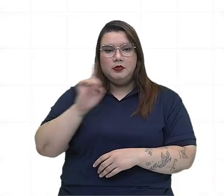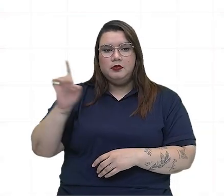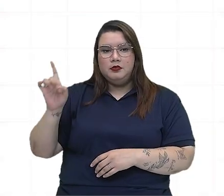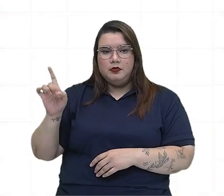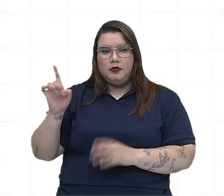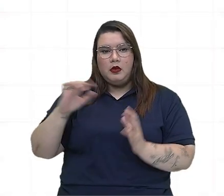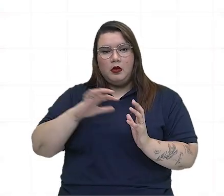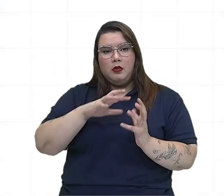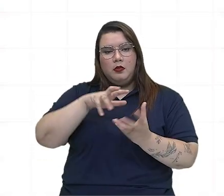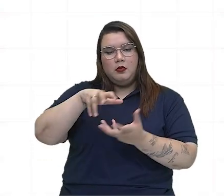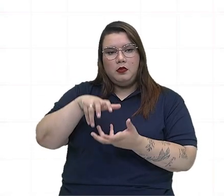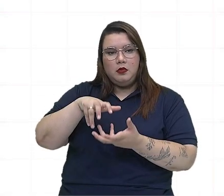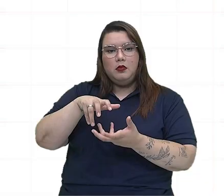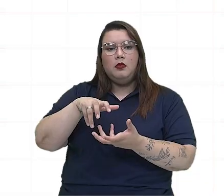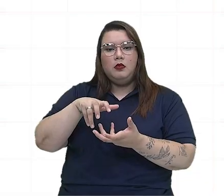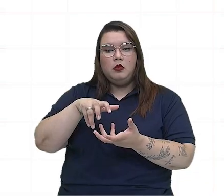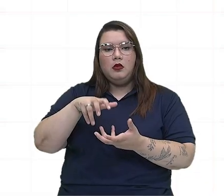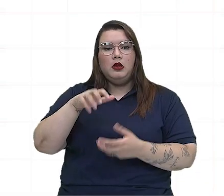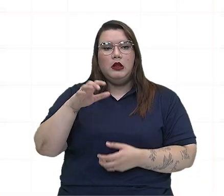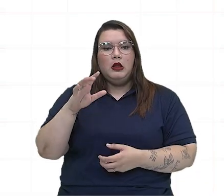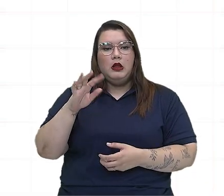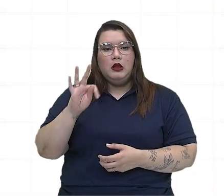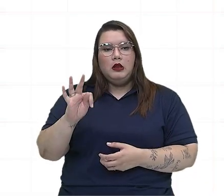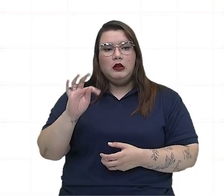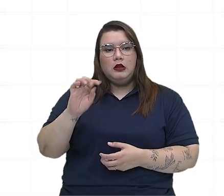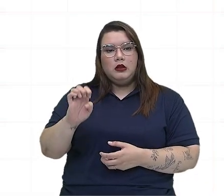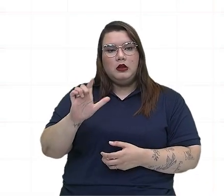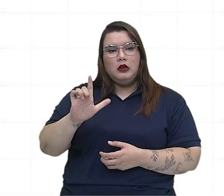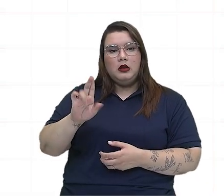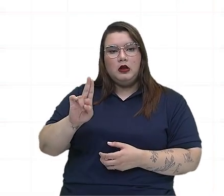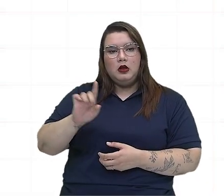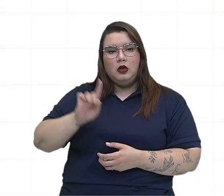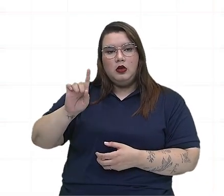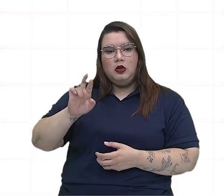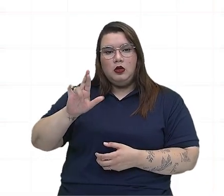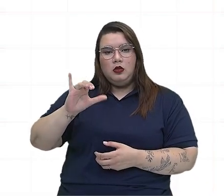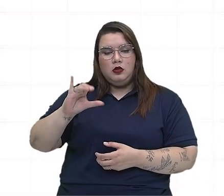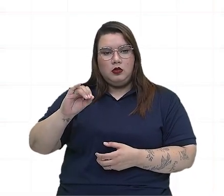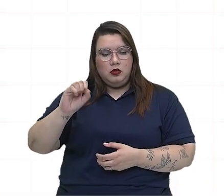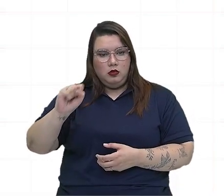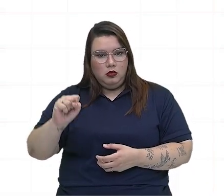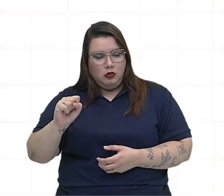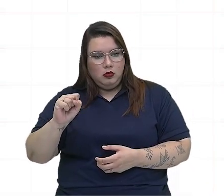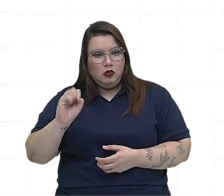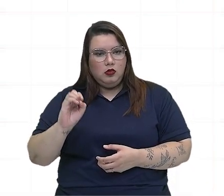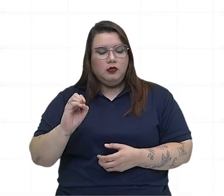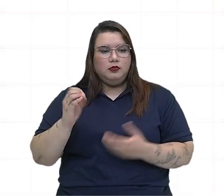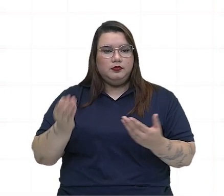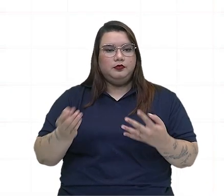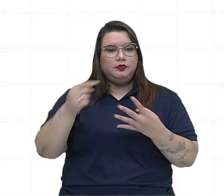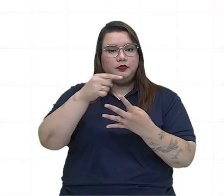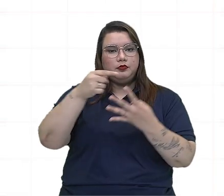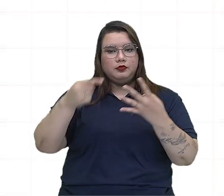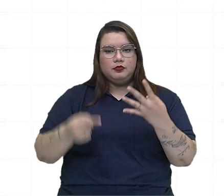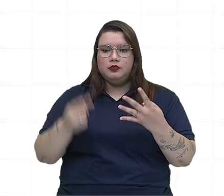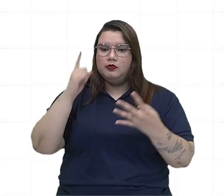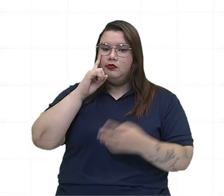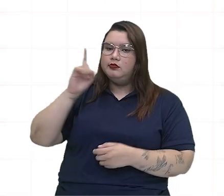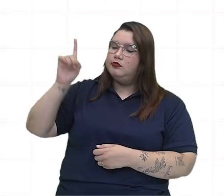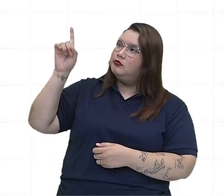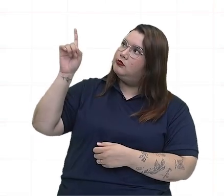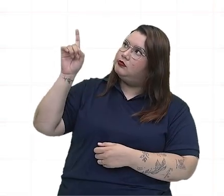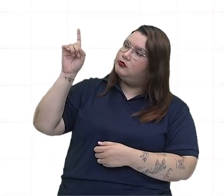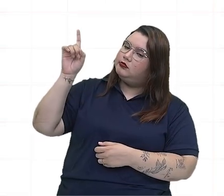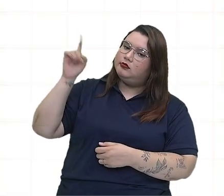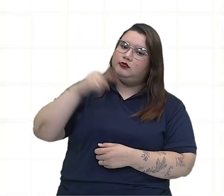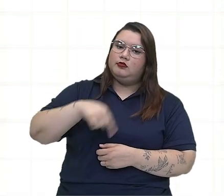rochosos, ou os chamados planetas telúricos, ou ainda os planetas terrestres. São esses 4